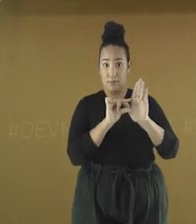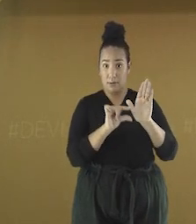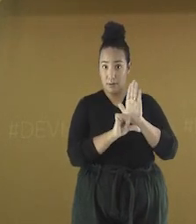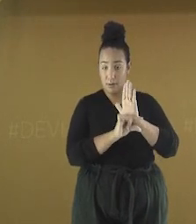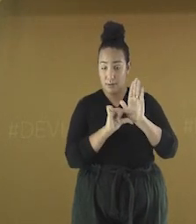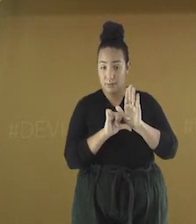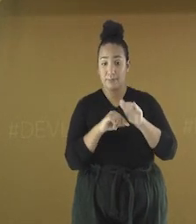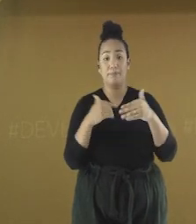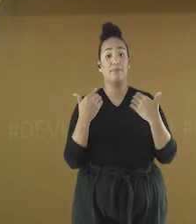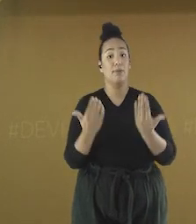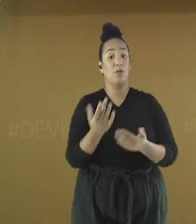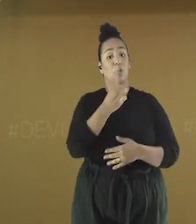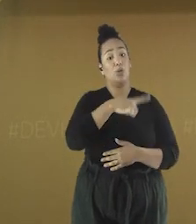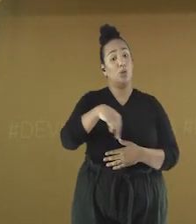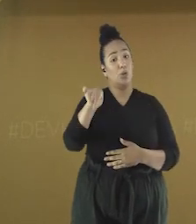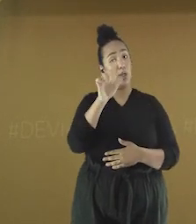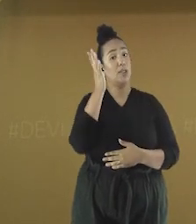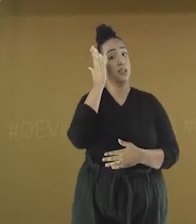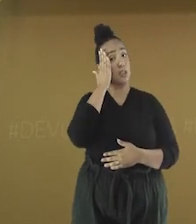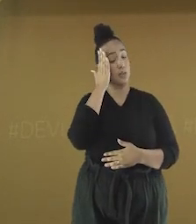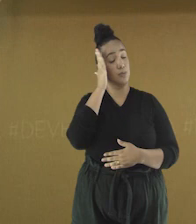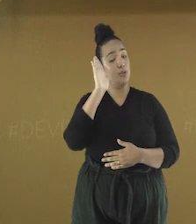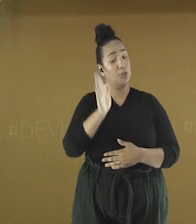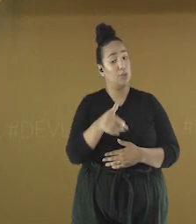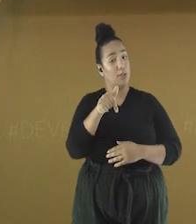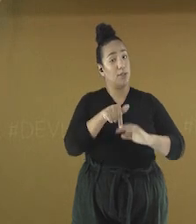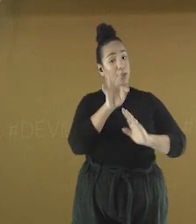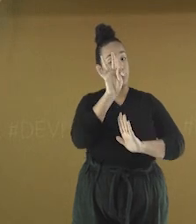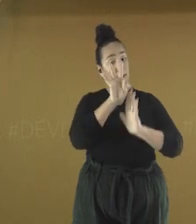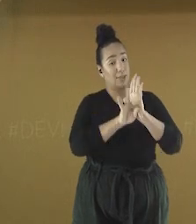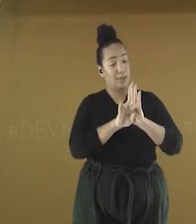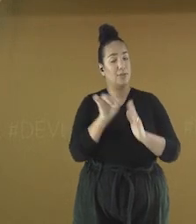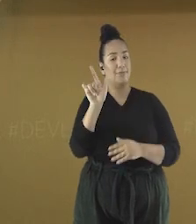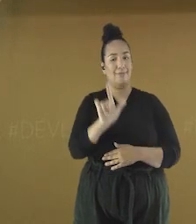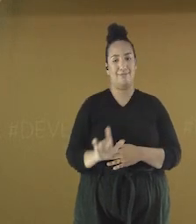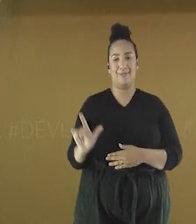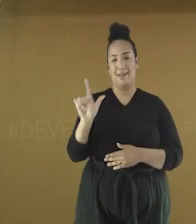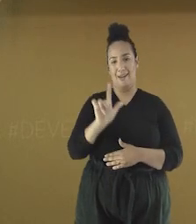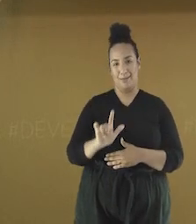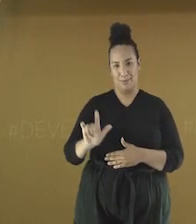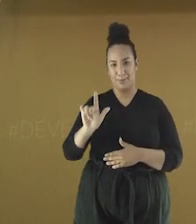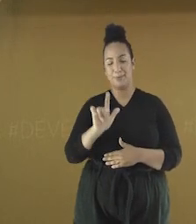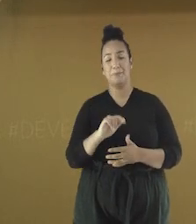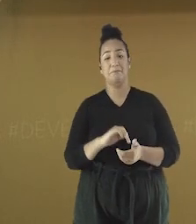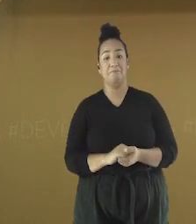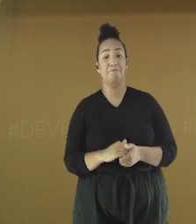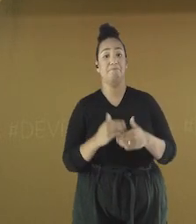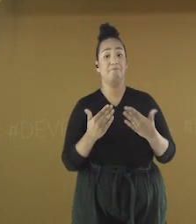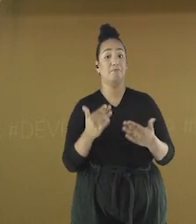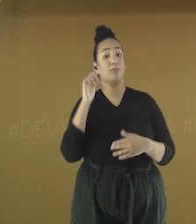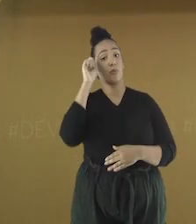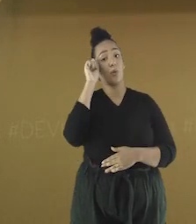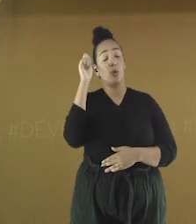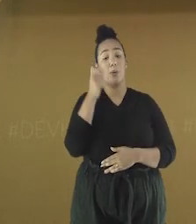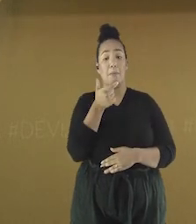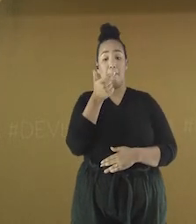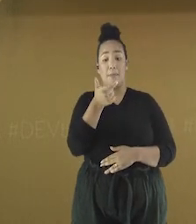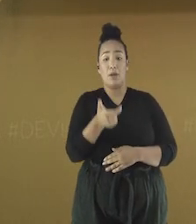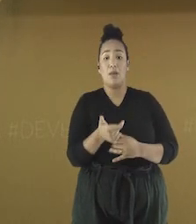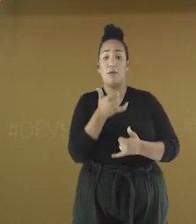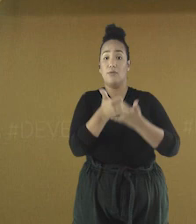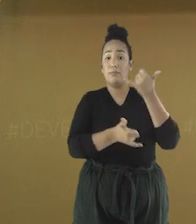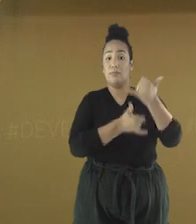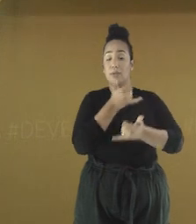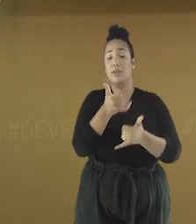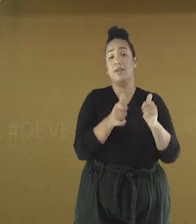já conseguimos perceber que Inutilidades é um texto literário, mais artístico. O autor, ele brinca com as palavras